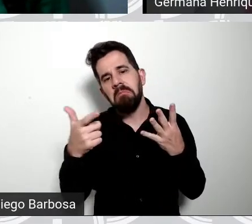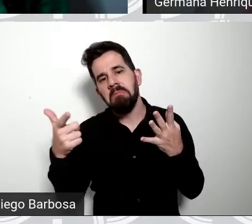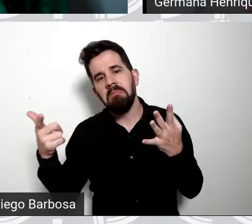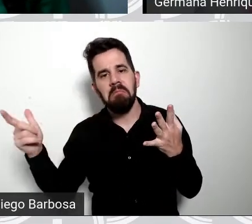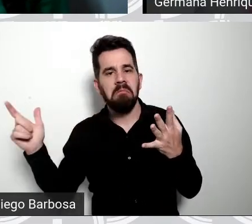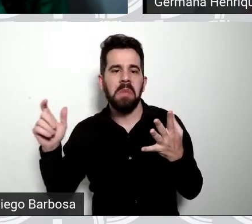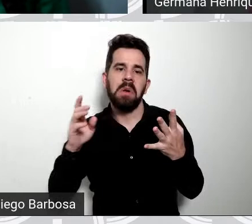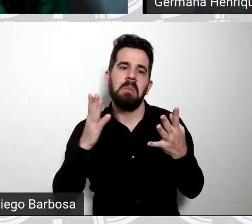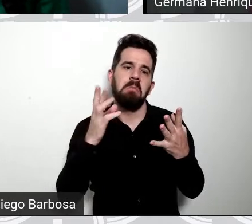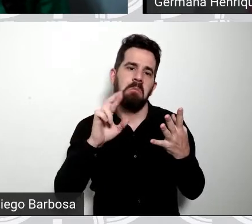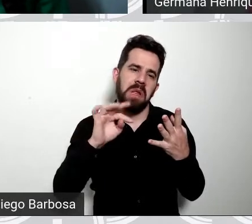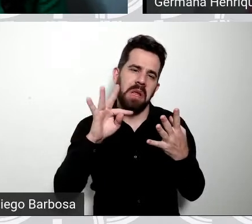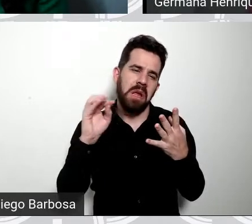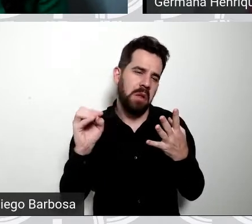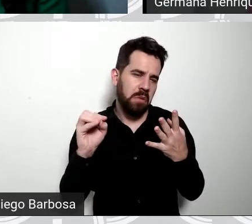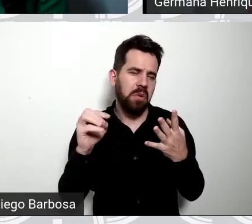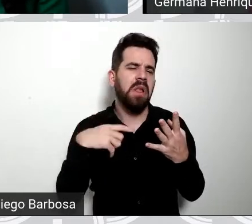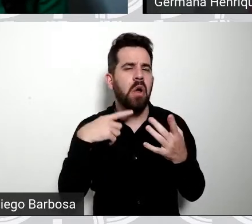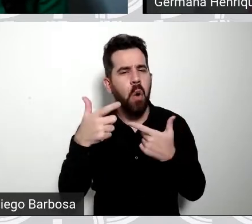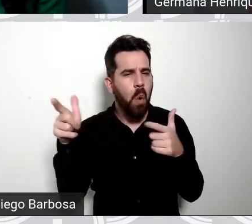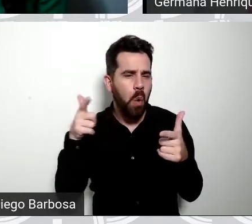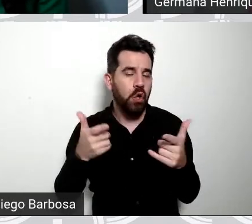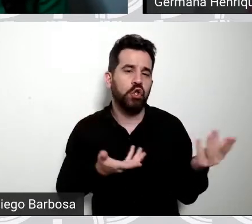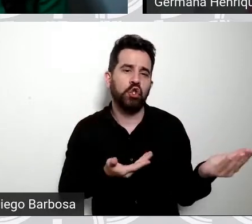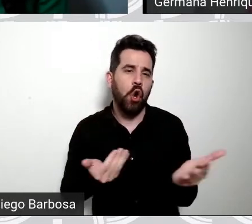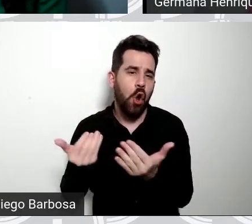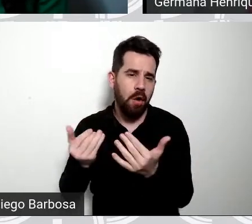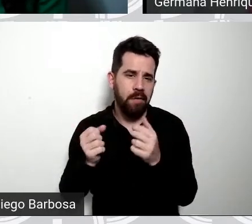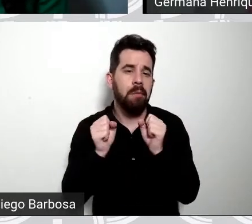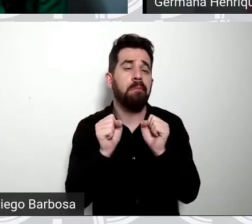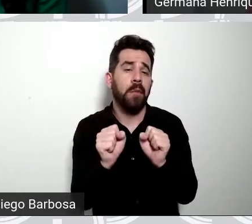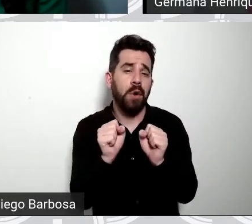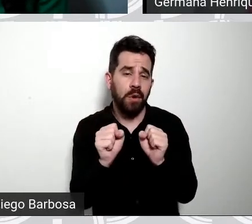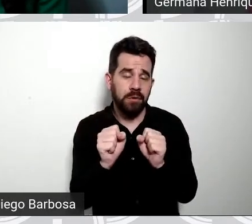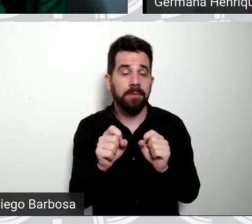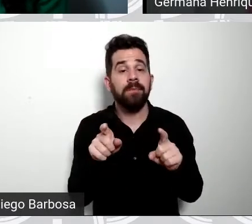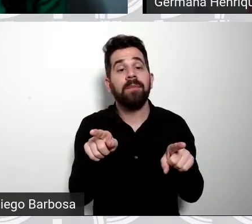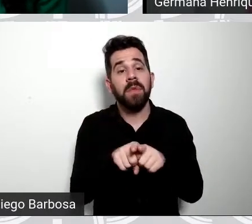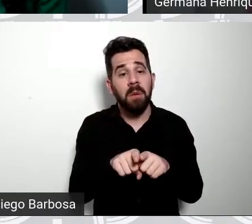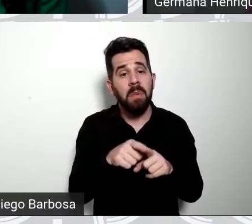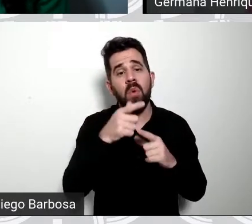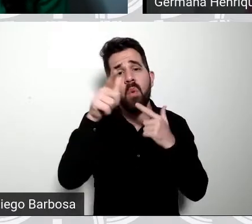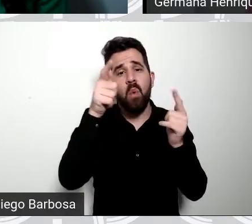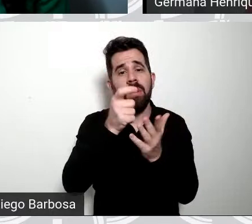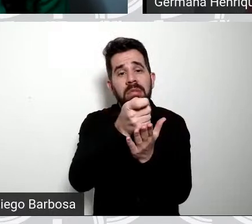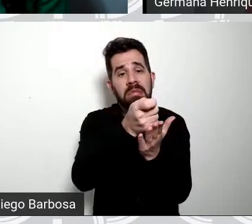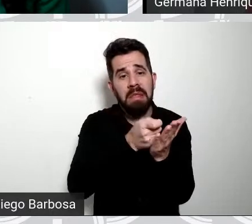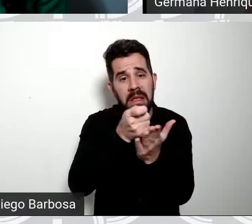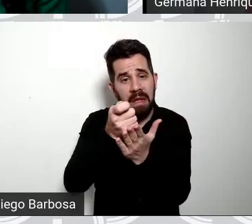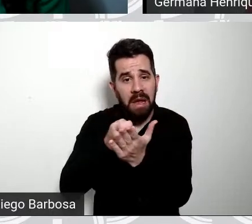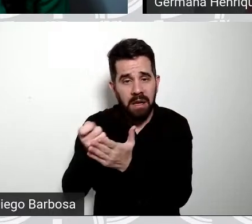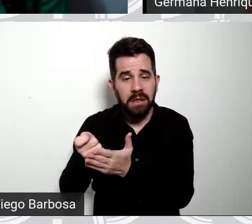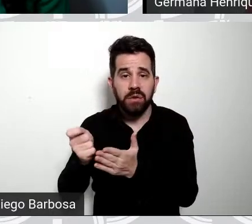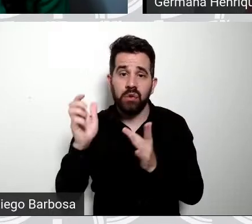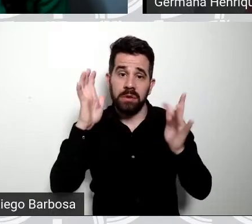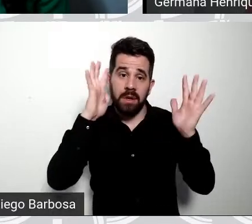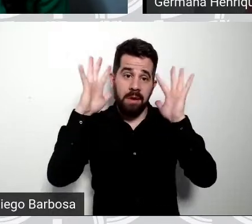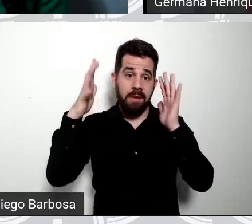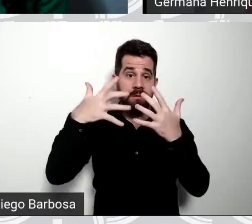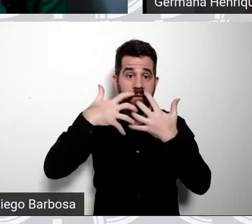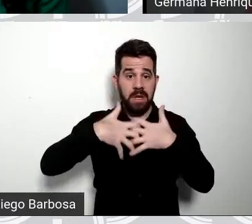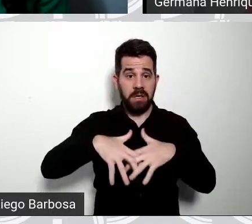também estão pensando. Enfim, também vários textos sobre reflexões sobre a história da